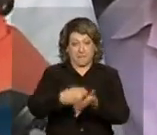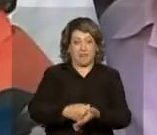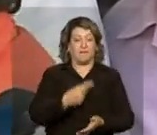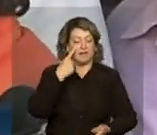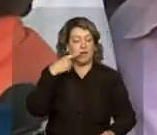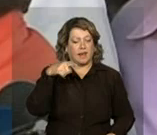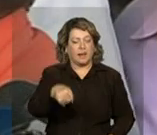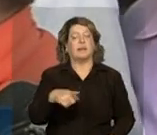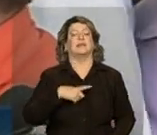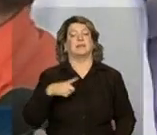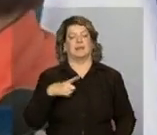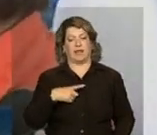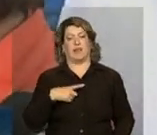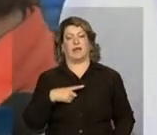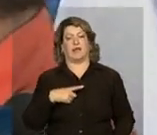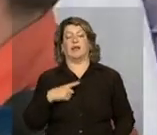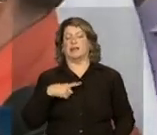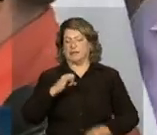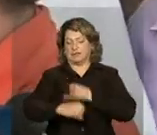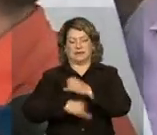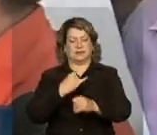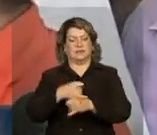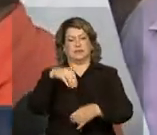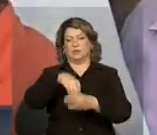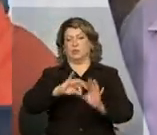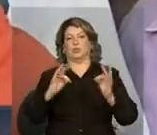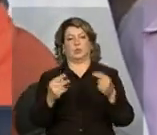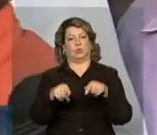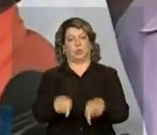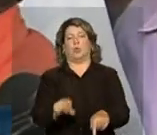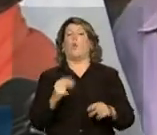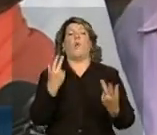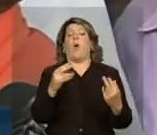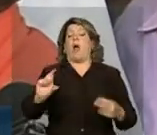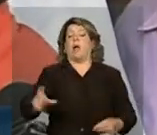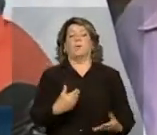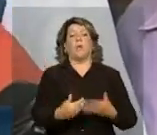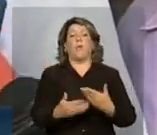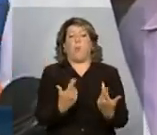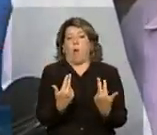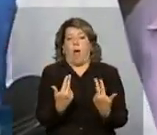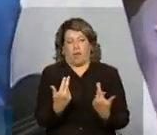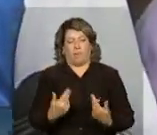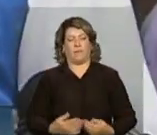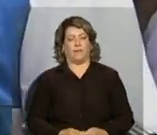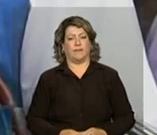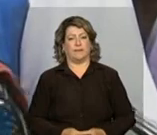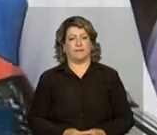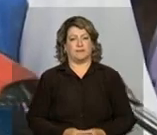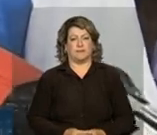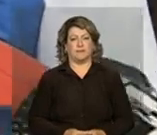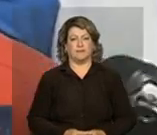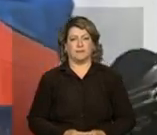vimos o que ele pagou. Online. É online. É como qualquer cartão de crédito.